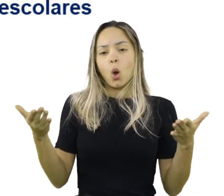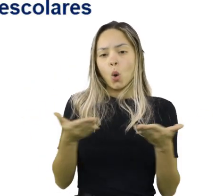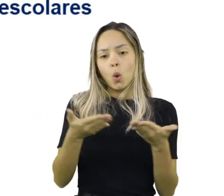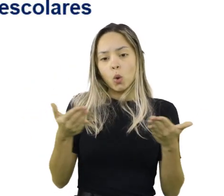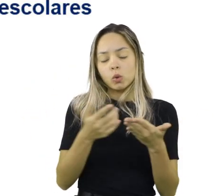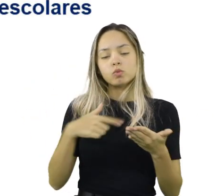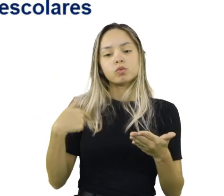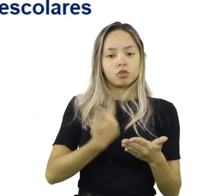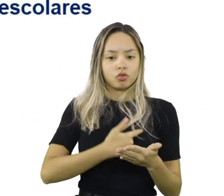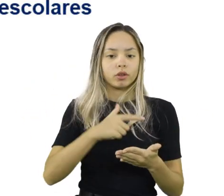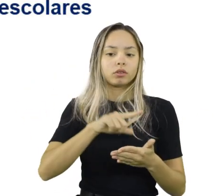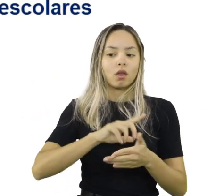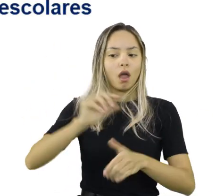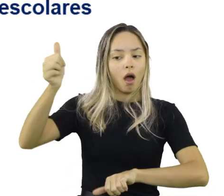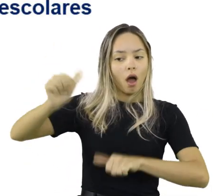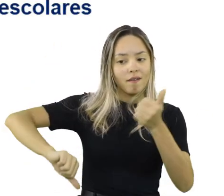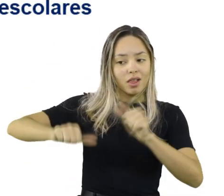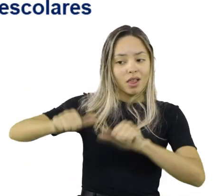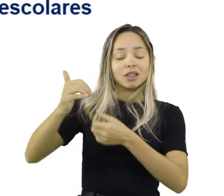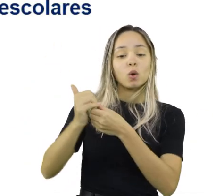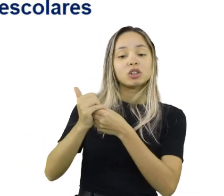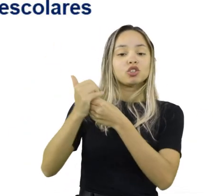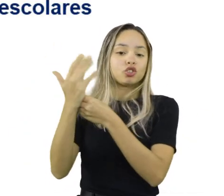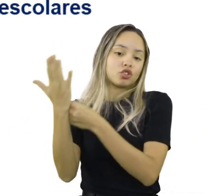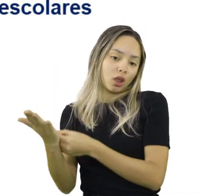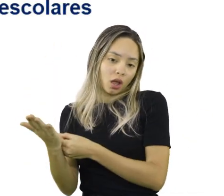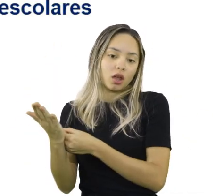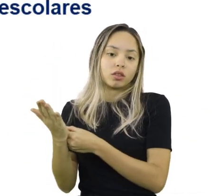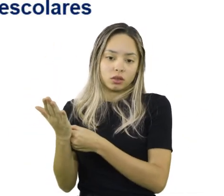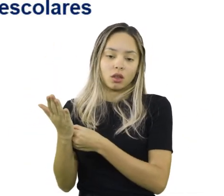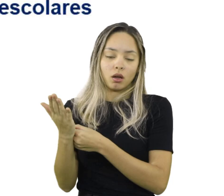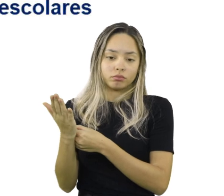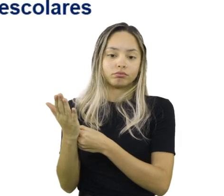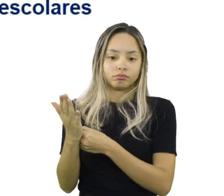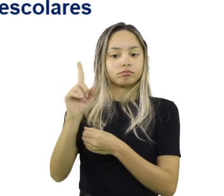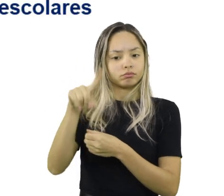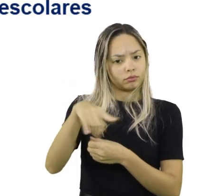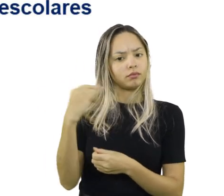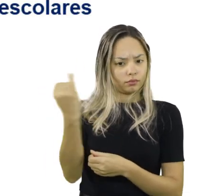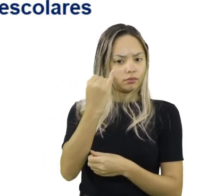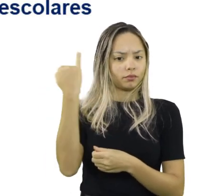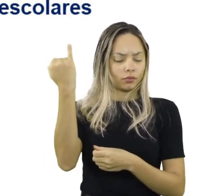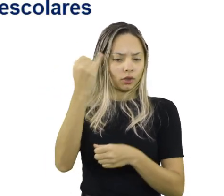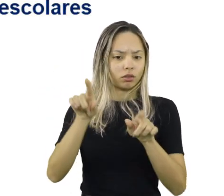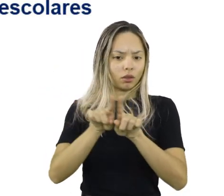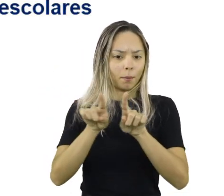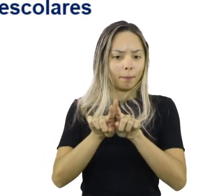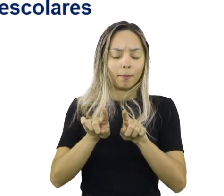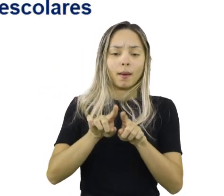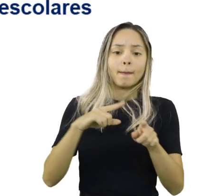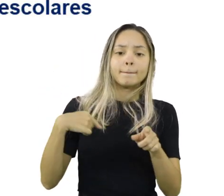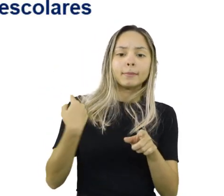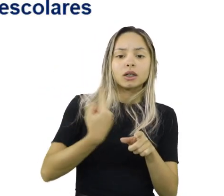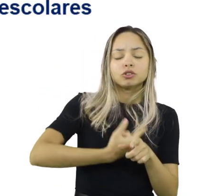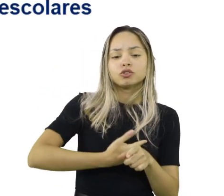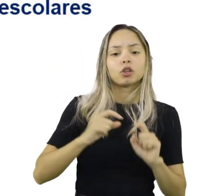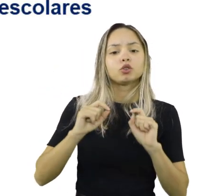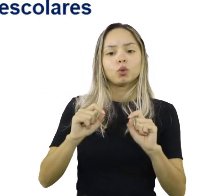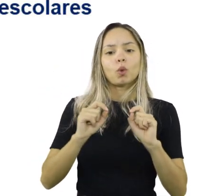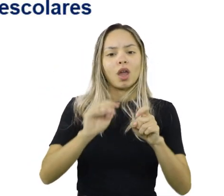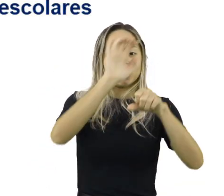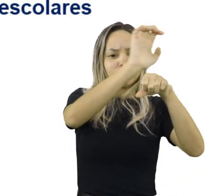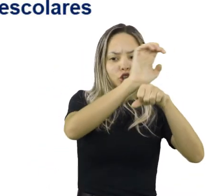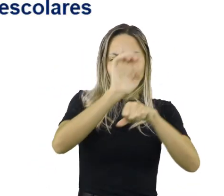hoje as avaliações externas, que são indicadores muito importantes, até para os